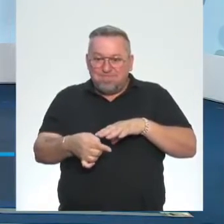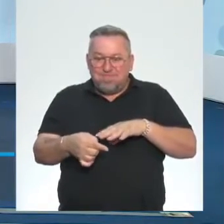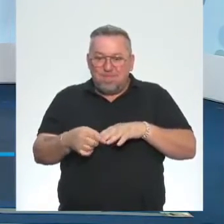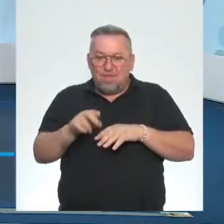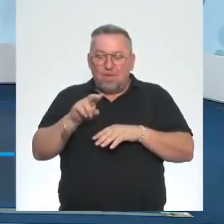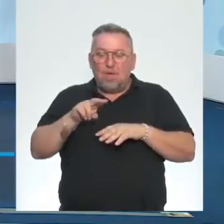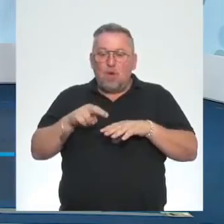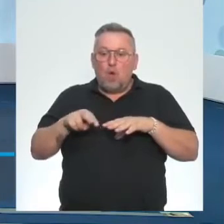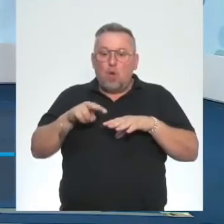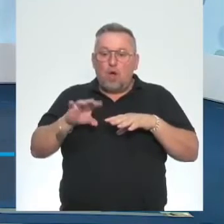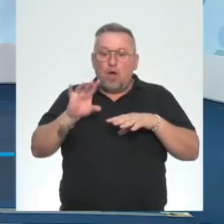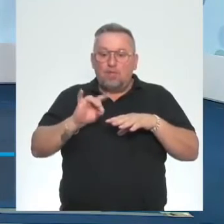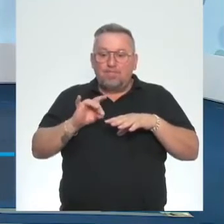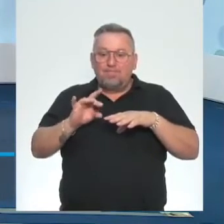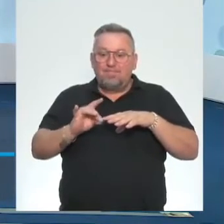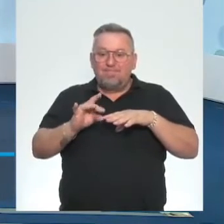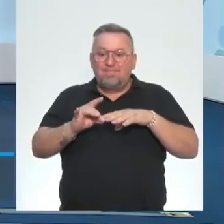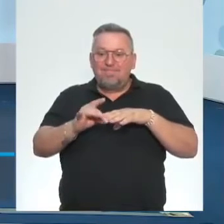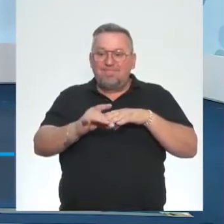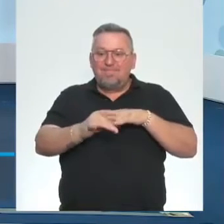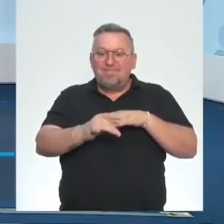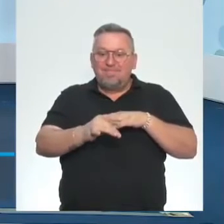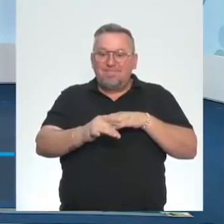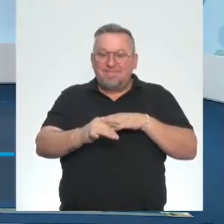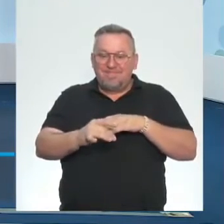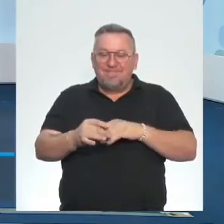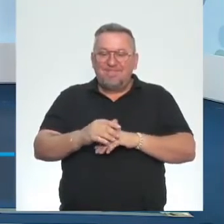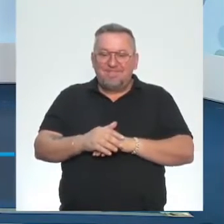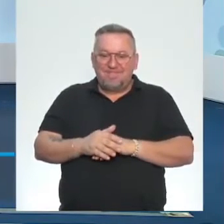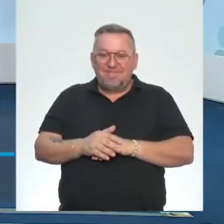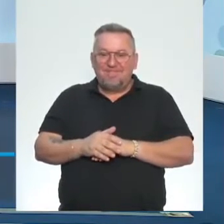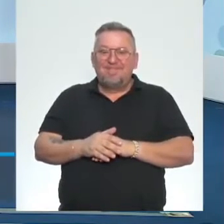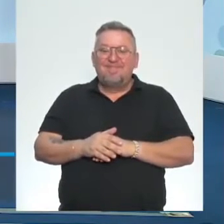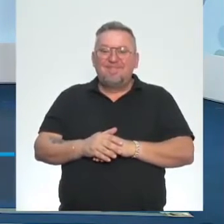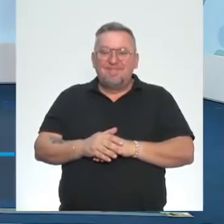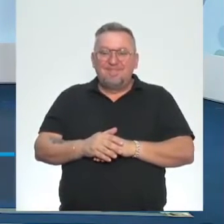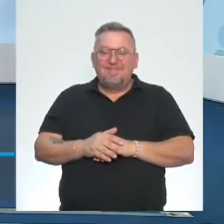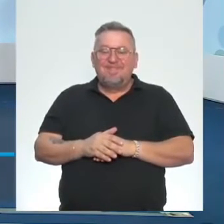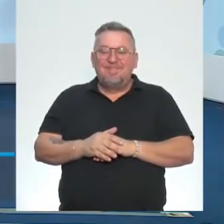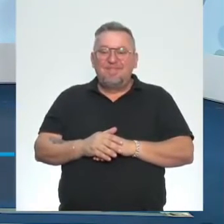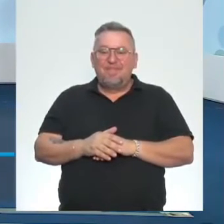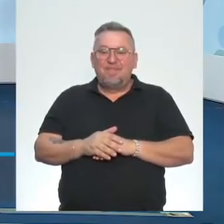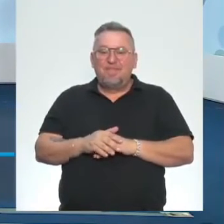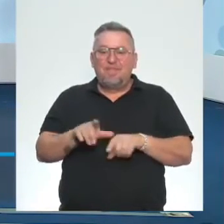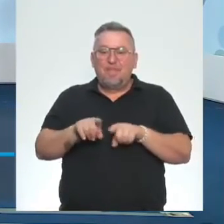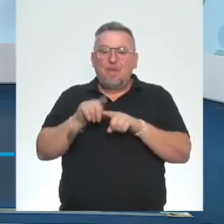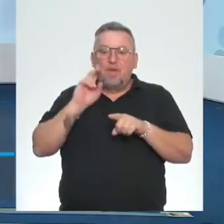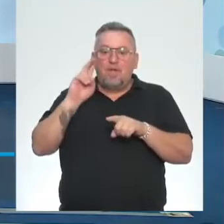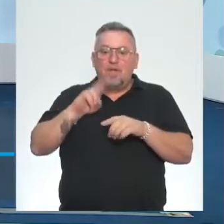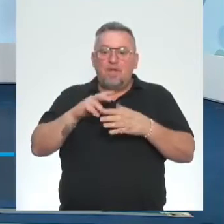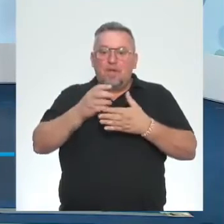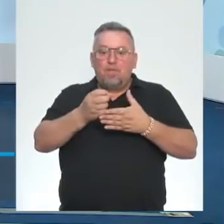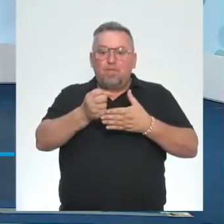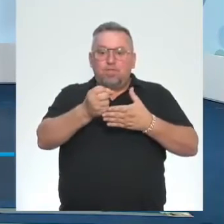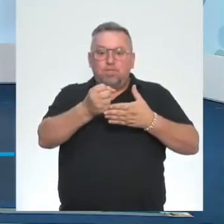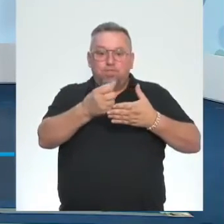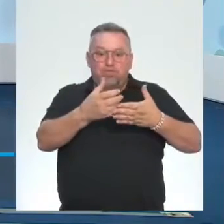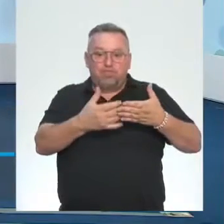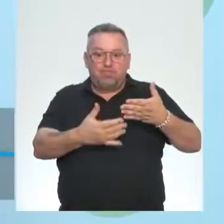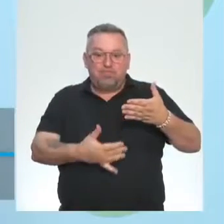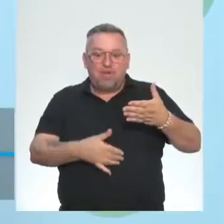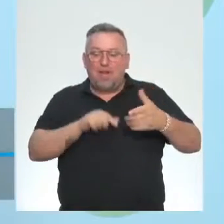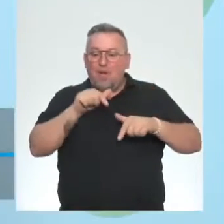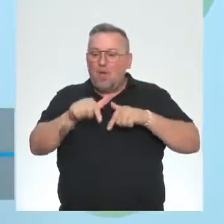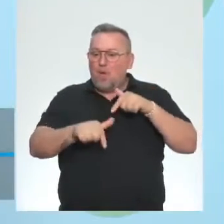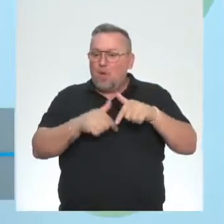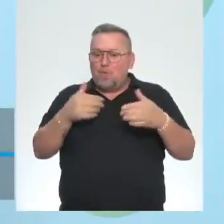é que fala, colar as unhas ali, que são... Unha fake, né? Unha fake. É muito legal. E veja assim, meu, belíssimo trabalho,